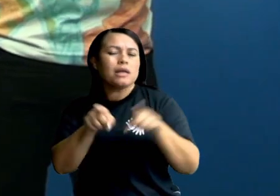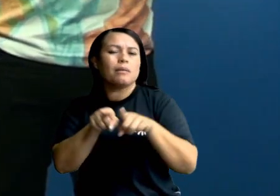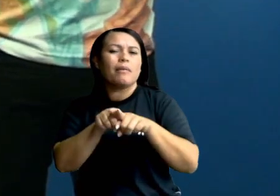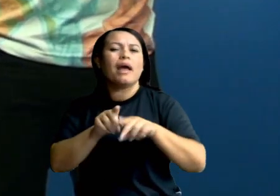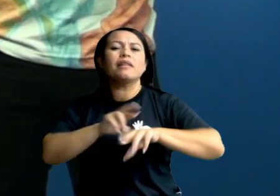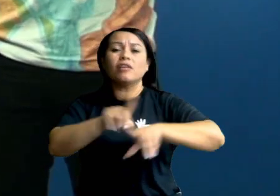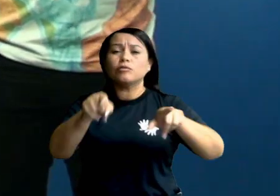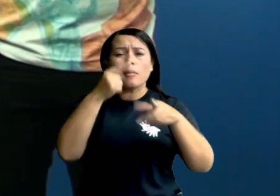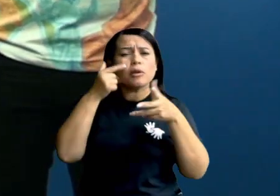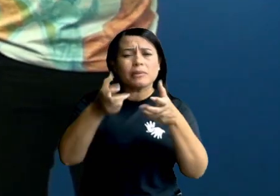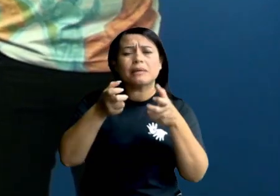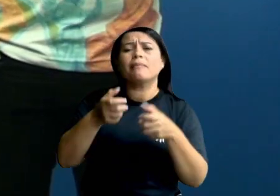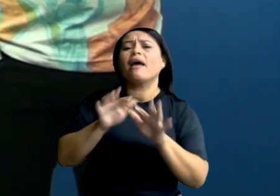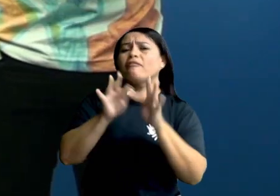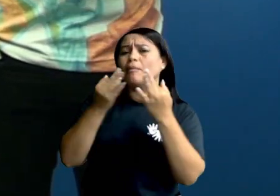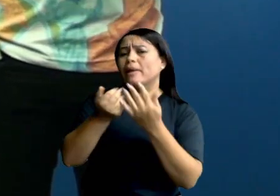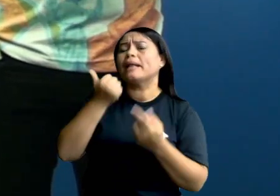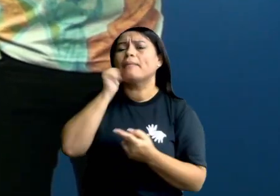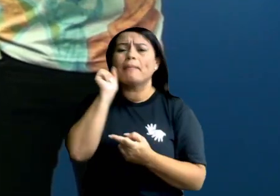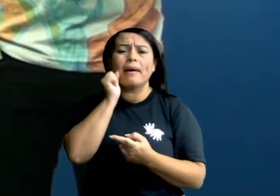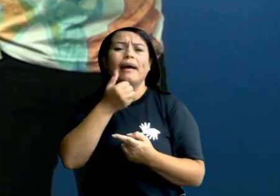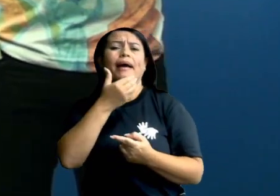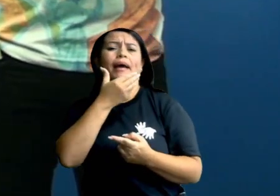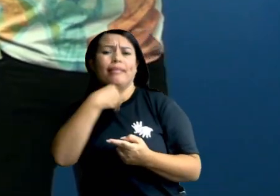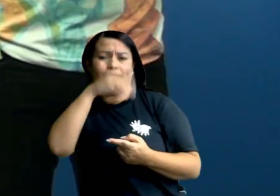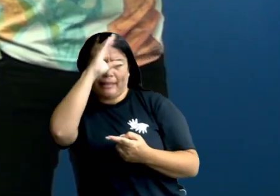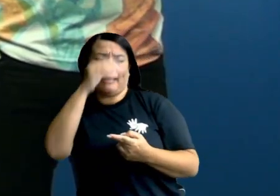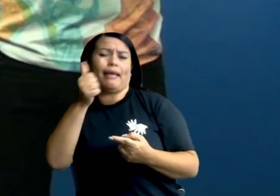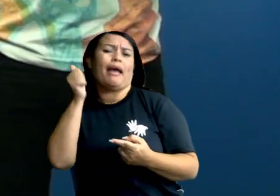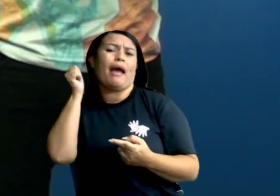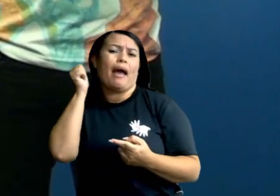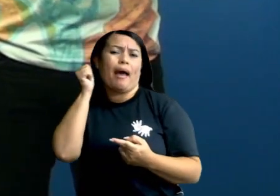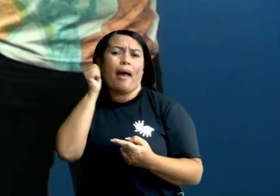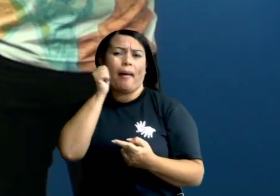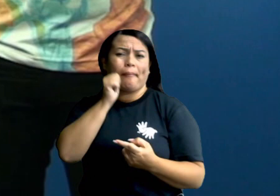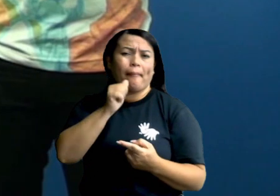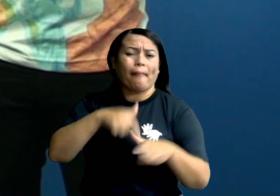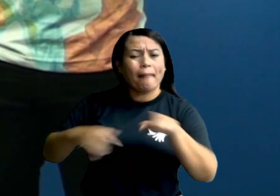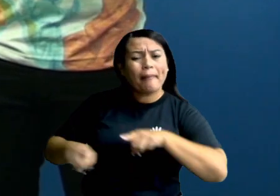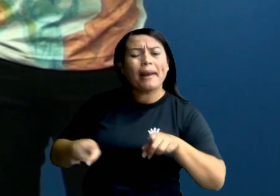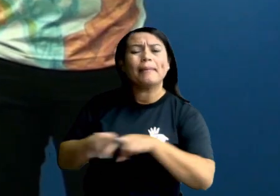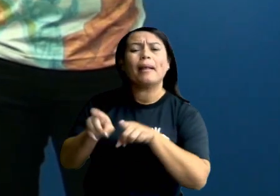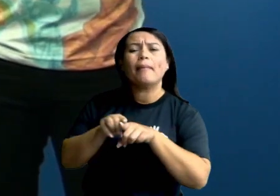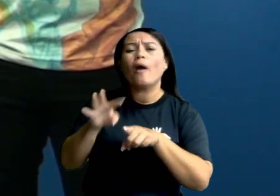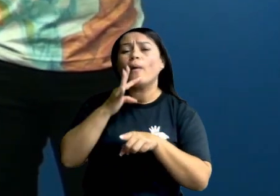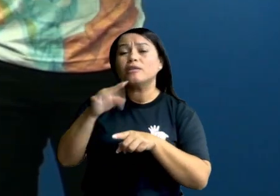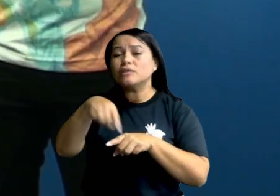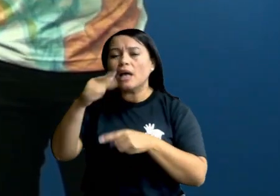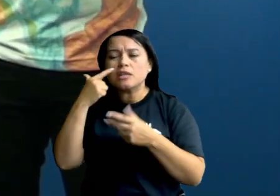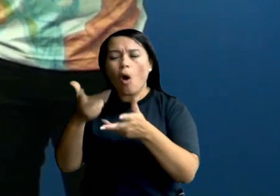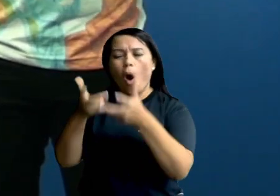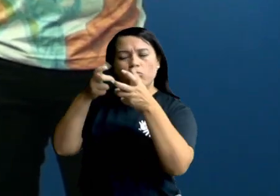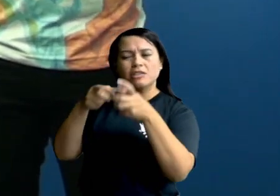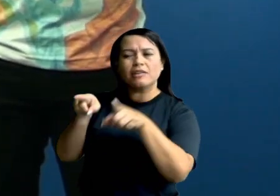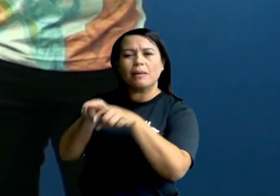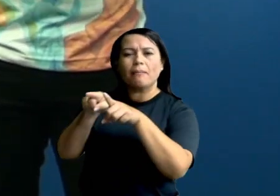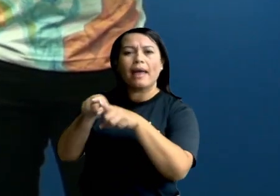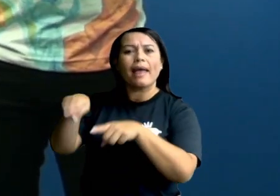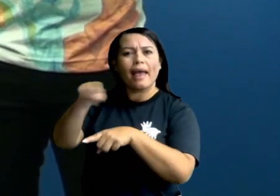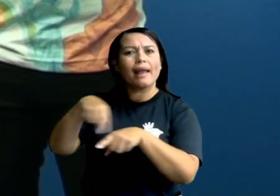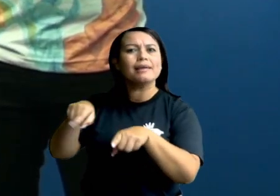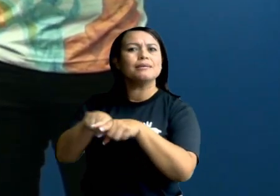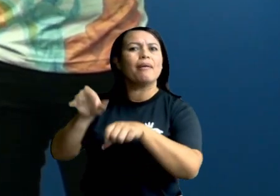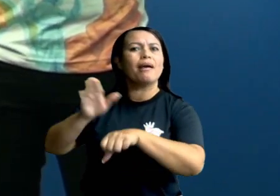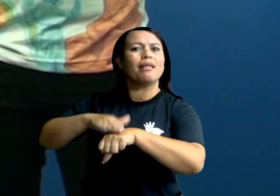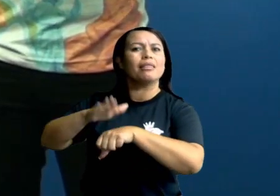tia, sua irmã, sua prima ou alguém conhecida, né, e com certeza ela vai estar retratando bem, ou elas vão estar retratando